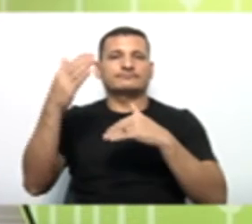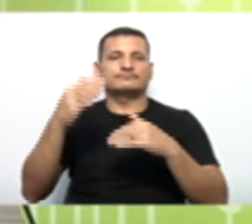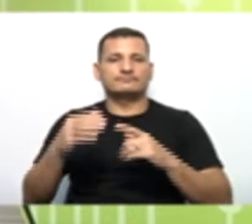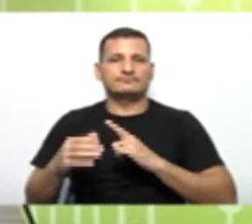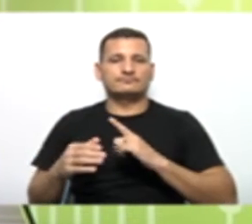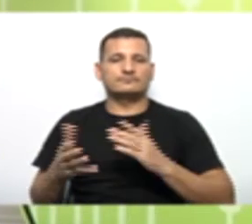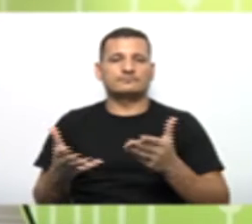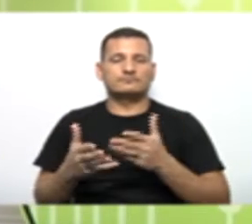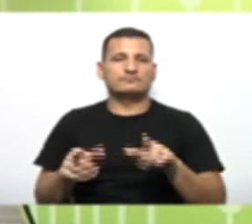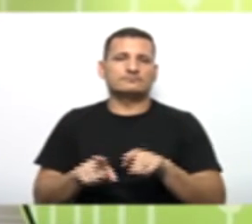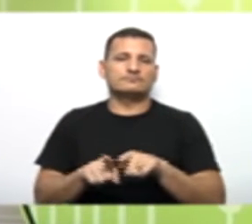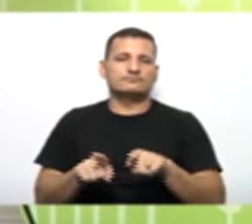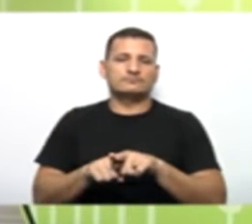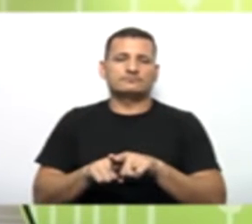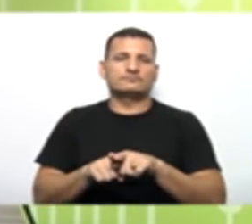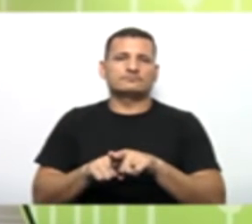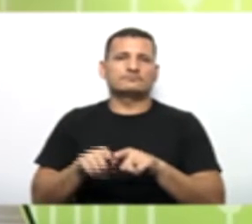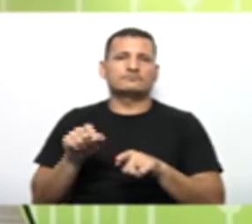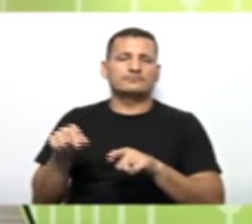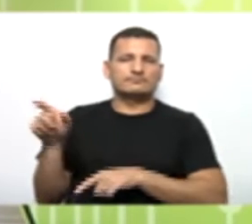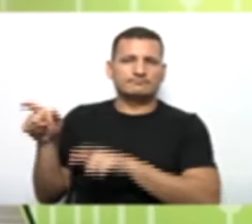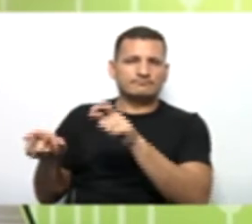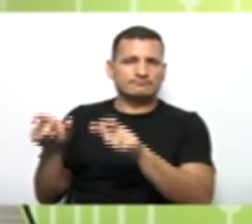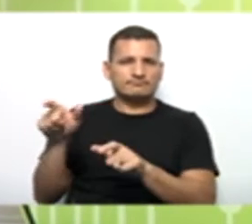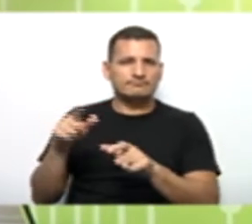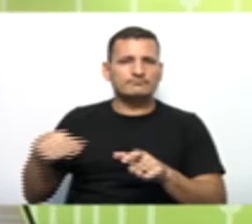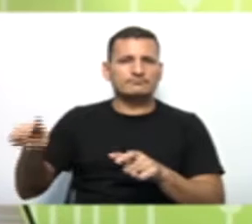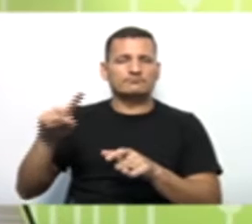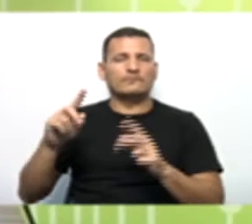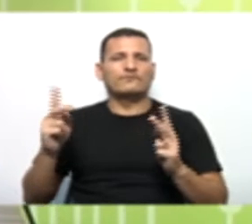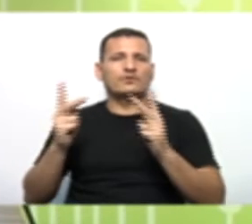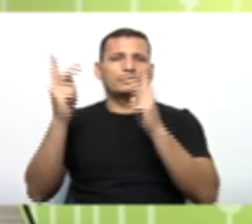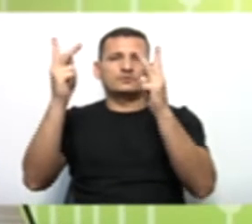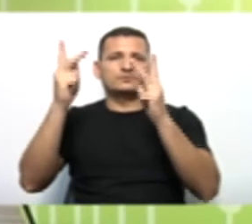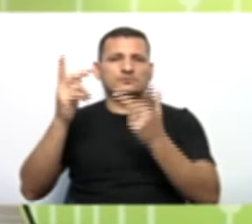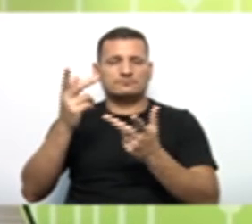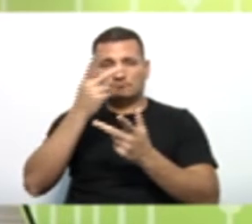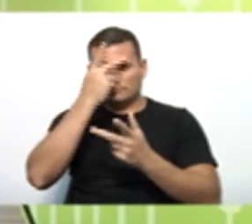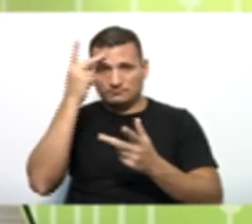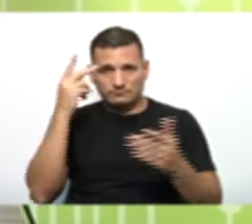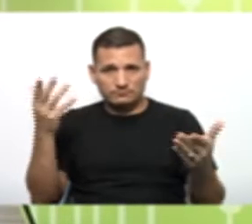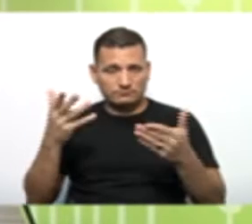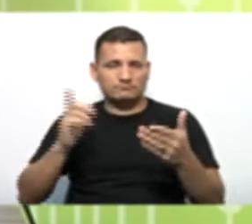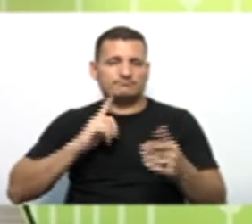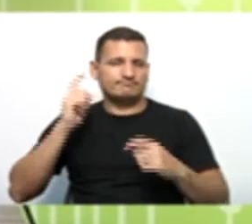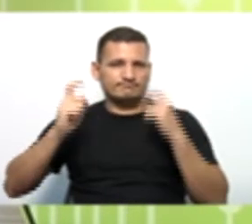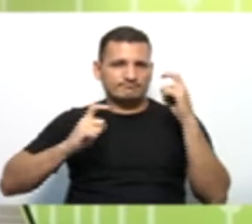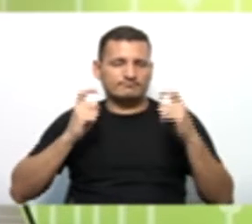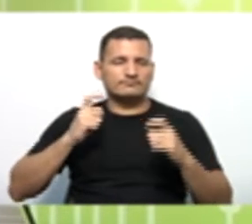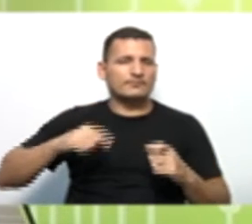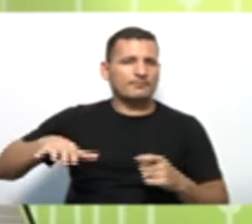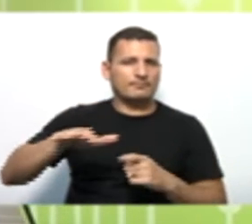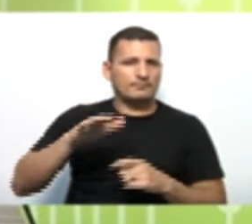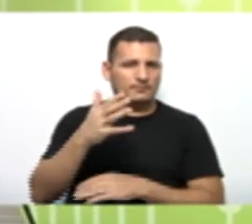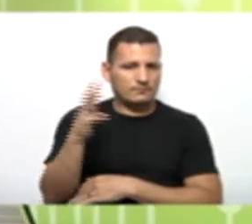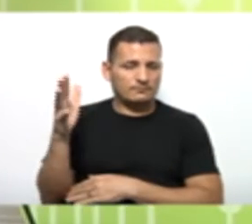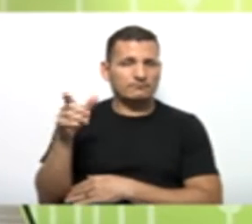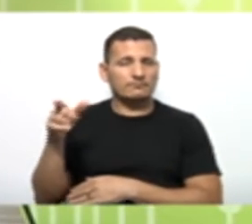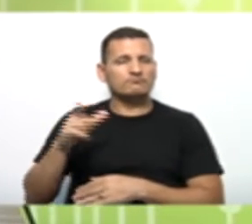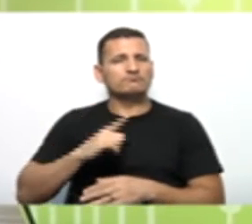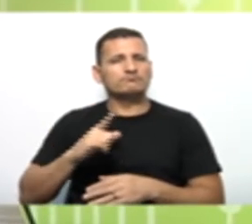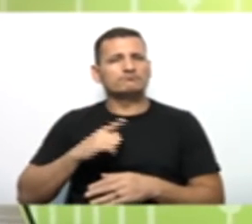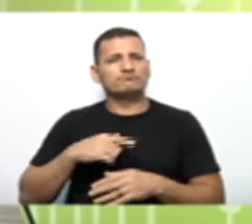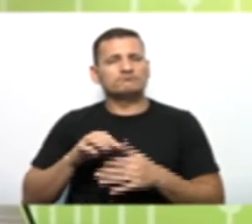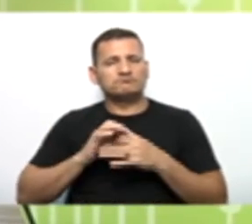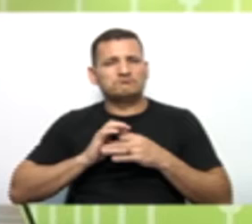se posicionar no mercado de pessoas que valorizam essas ações. Pessoas que estão preocupadas com o meio ambiente e, portanto, estão dispostas